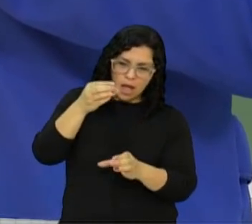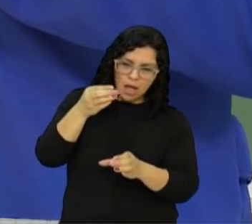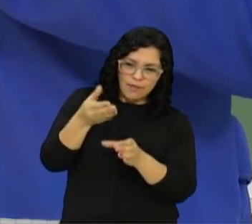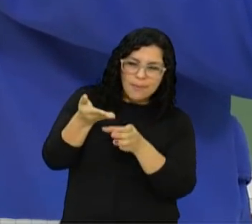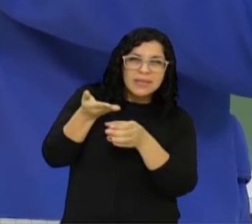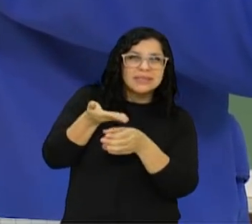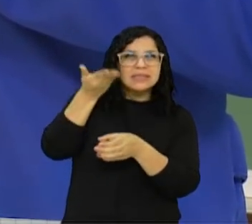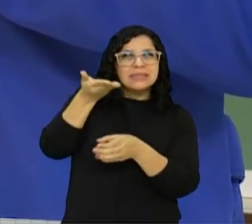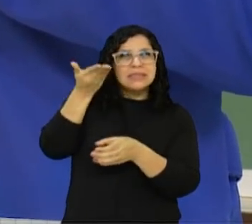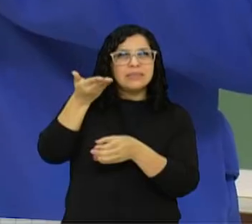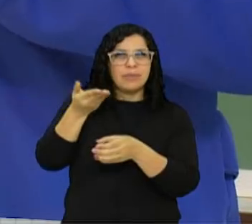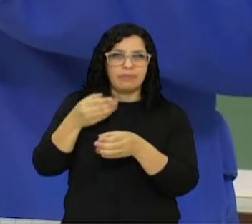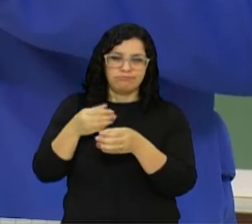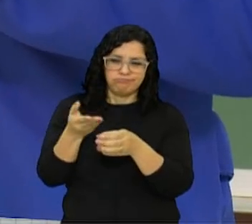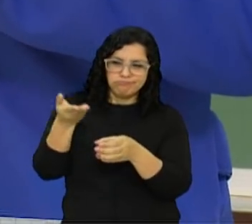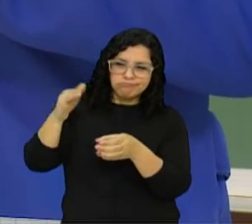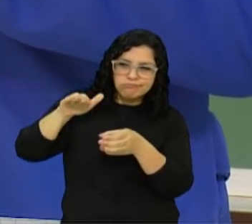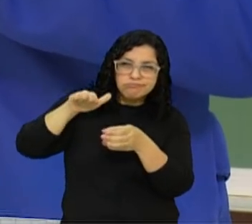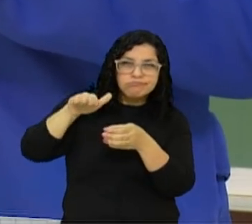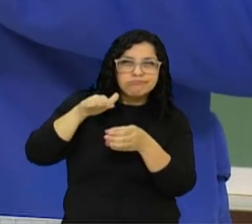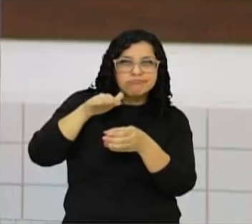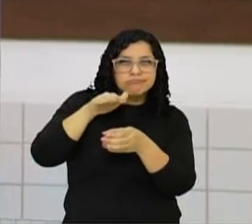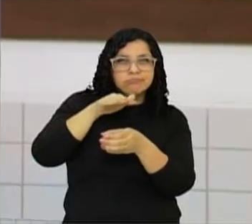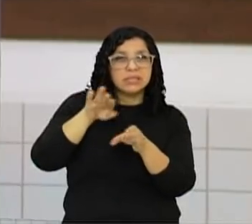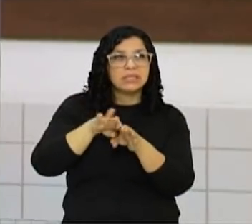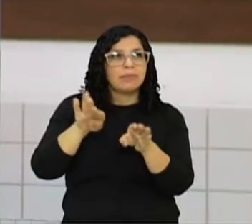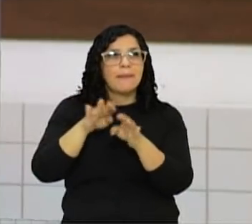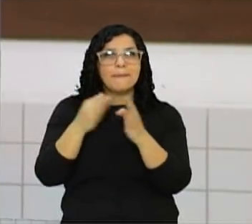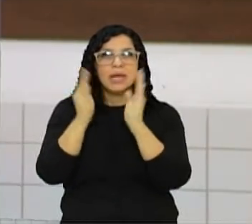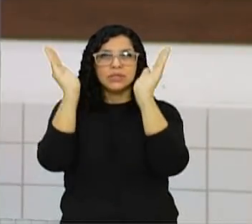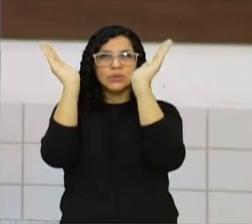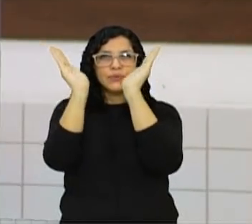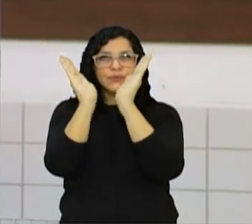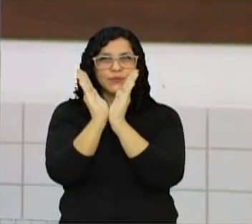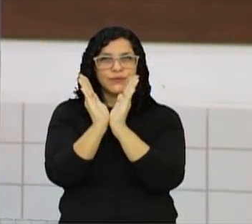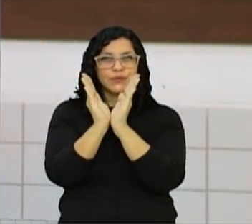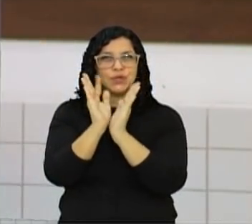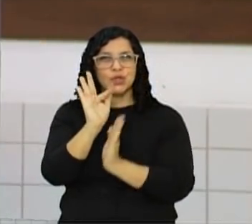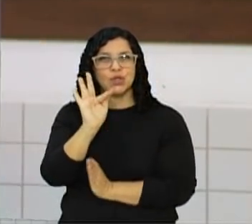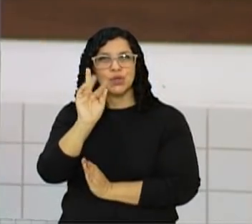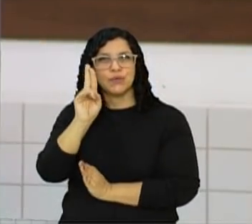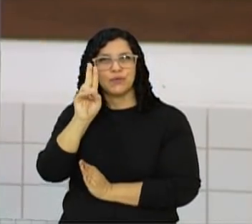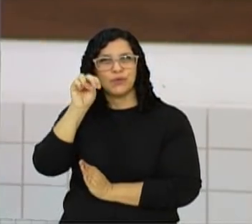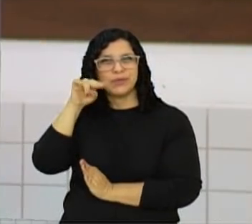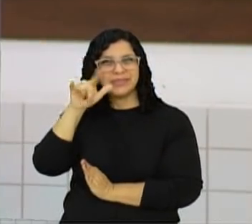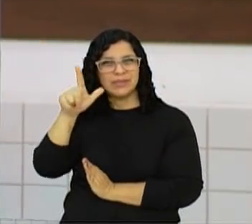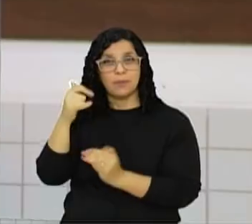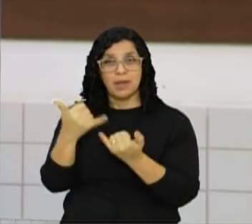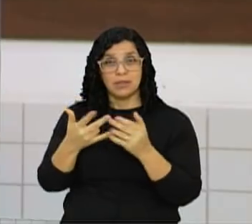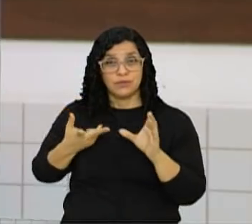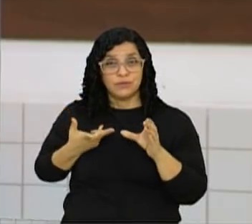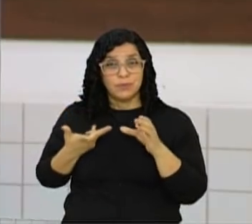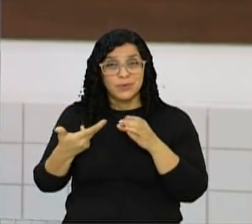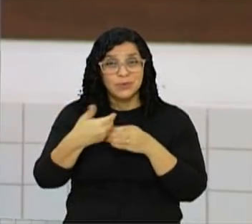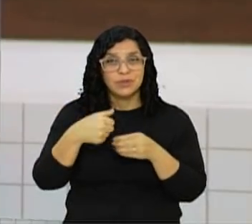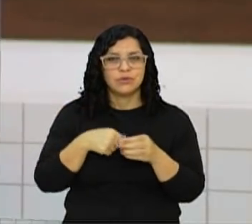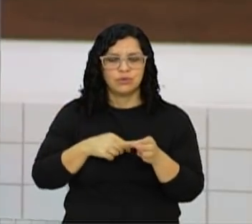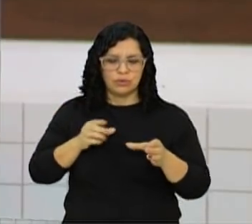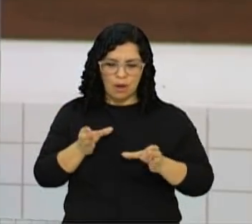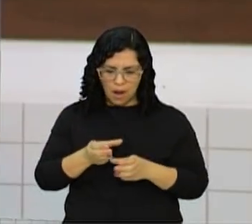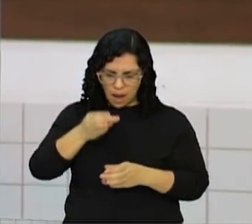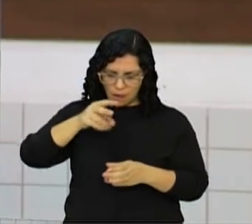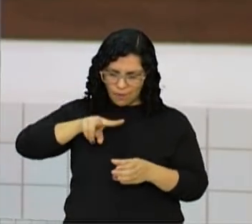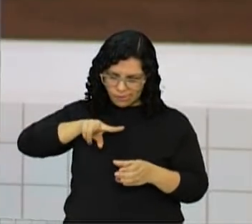pouquinho mais para cima, meio que fazendo um funil. Então, eu vou aqui cortar com vocês. Pego a minha